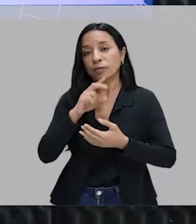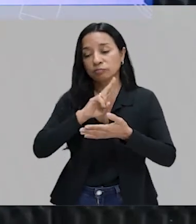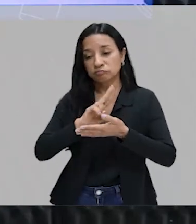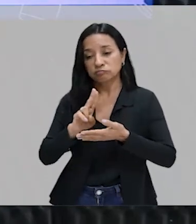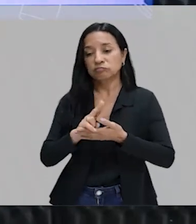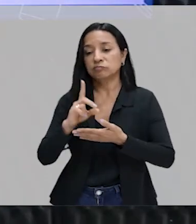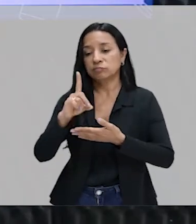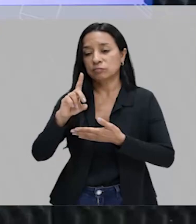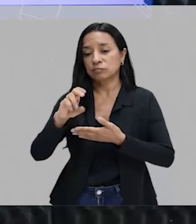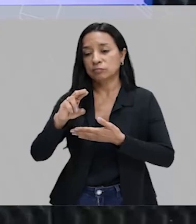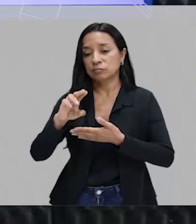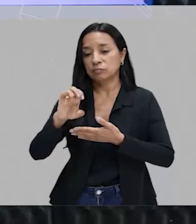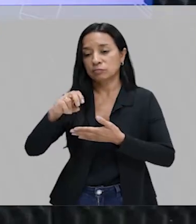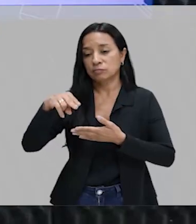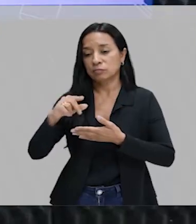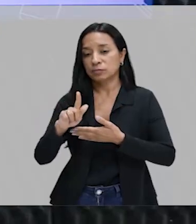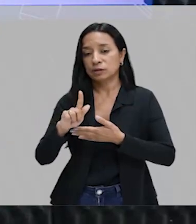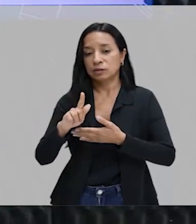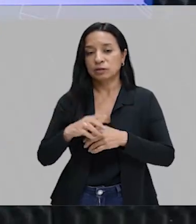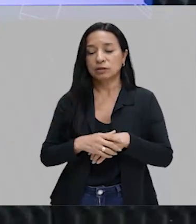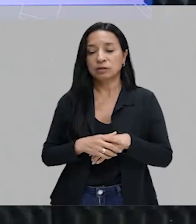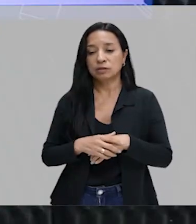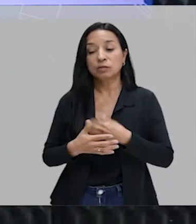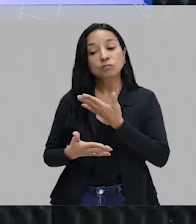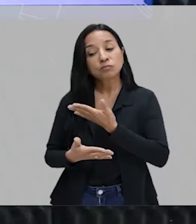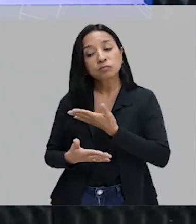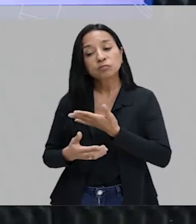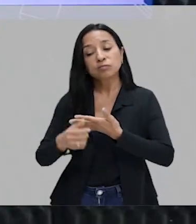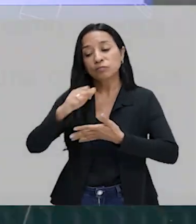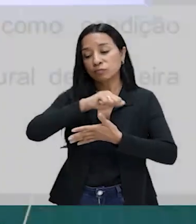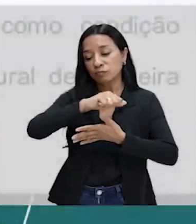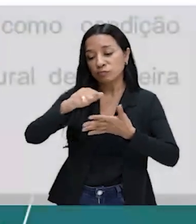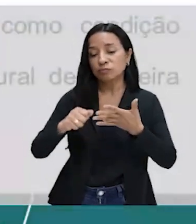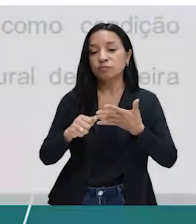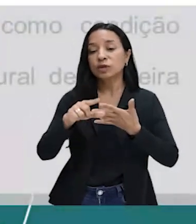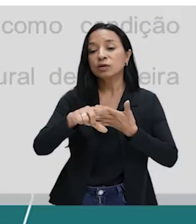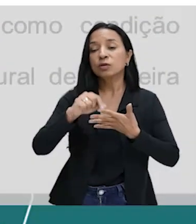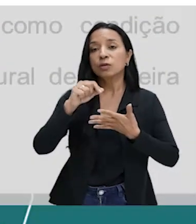China comunista, no entendimento dele, olha só, letra E,